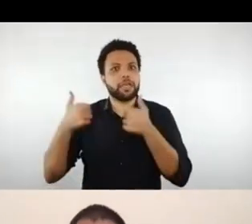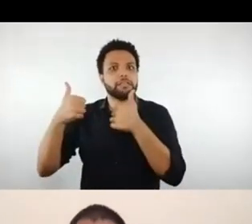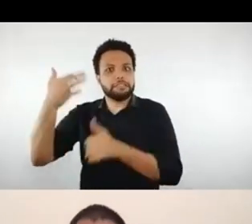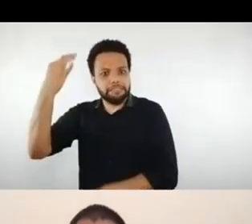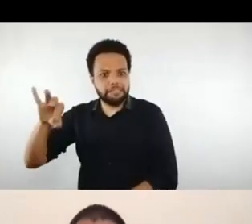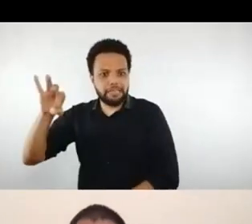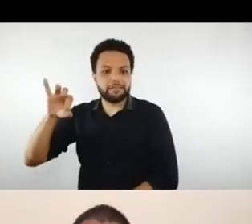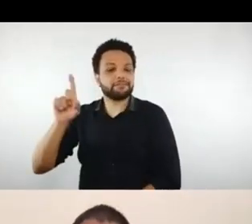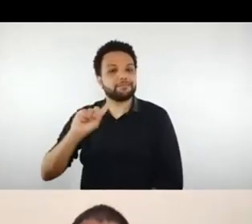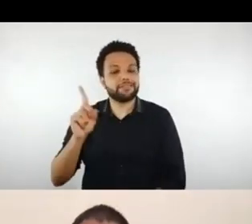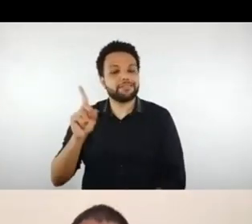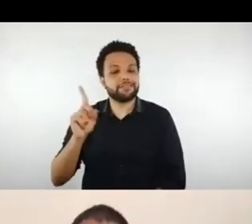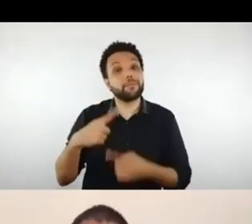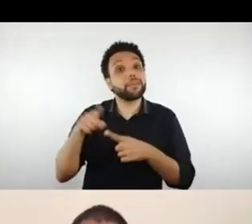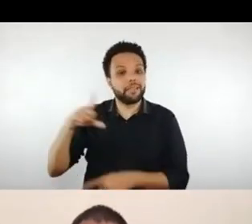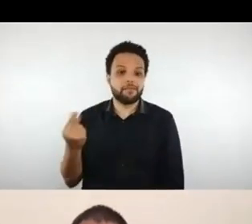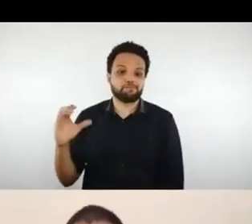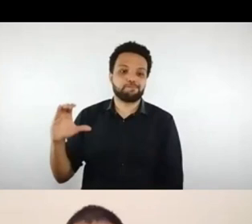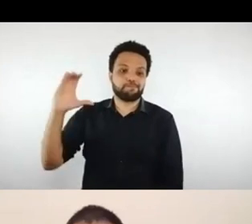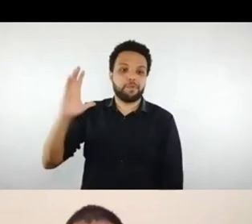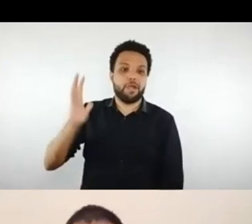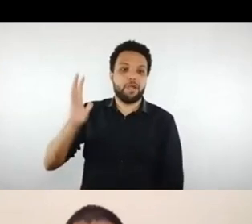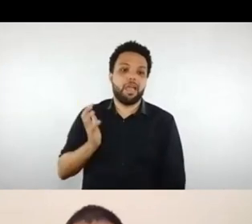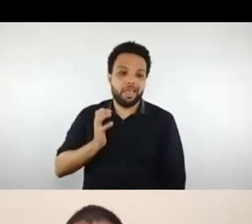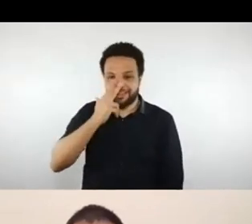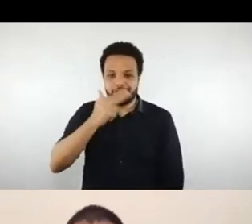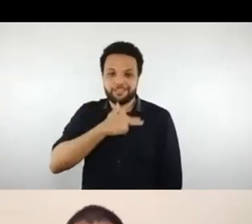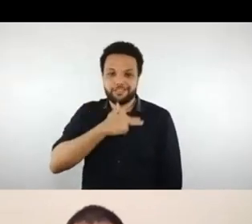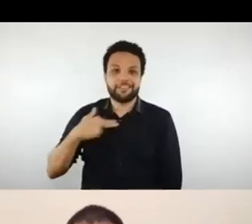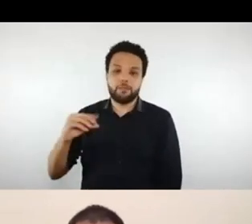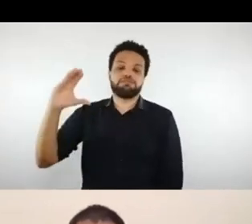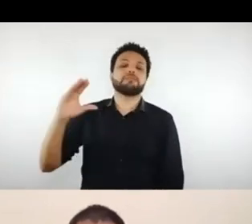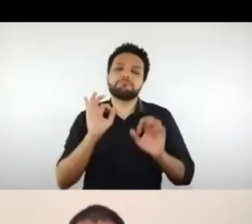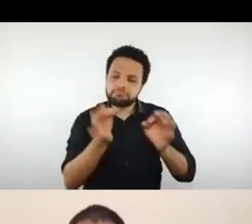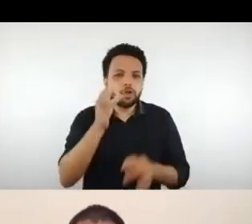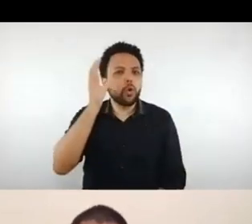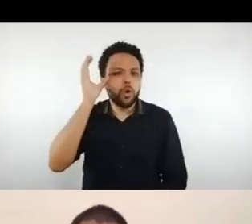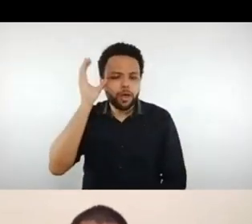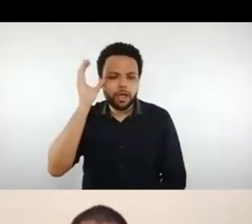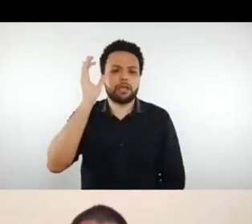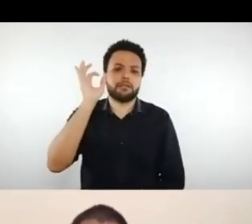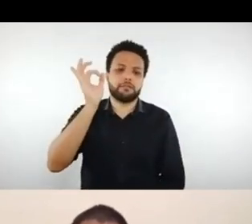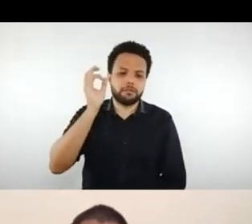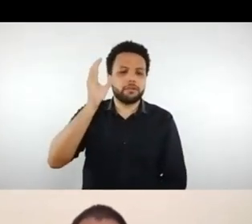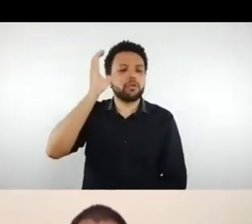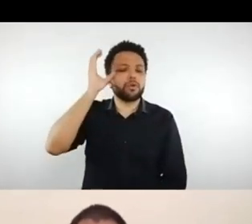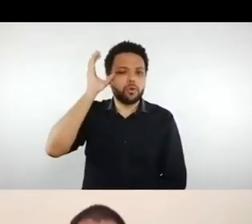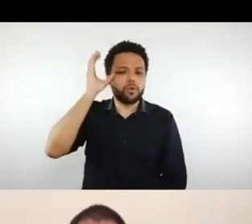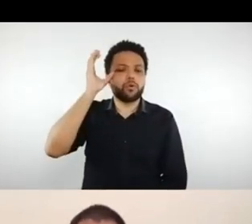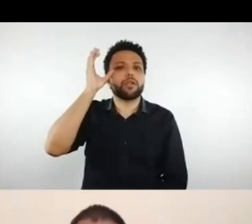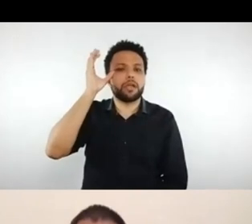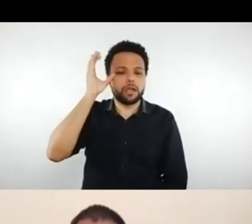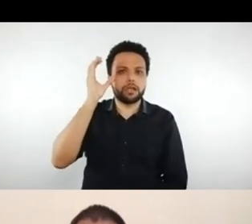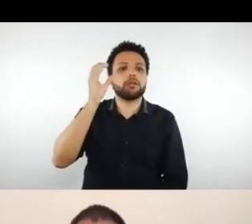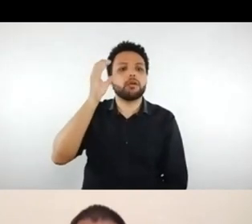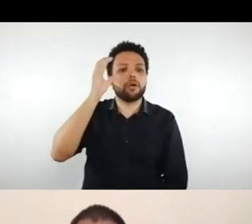dinheiro. não acho que dá certo, e sem dúvida. Né? Acho que a Coreia, a Coca, né, na Coreia, que a gente conhece muito